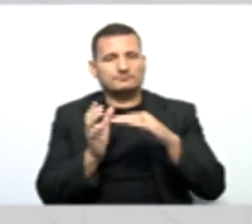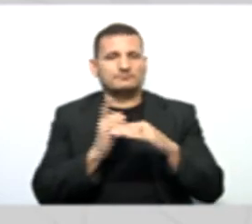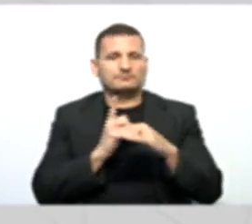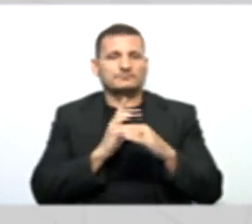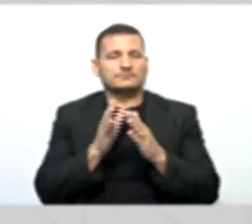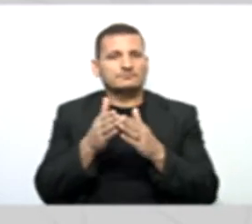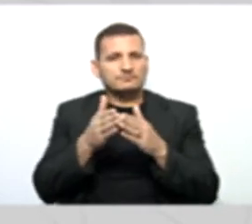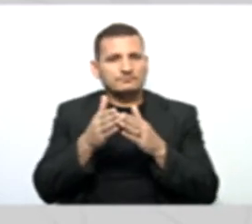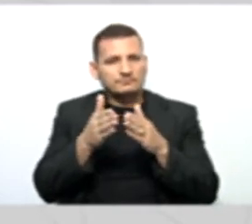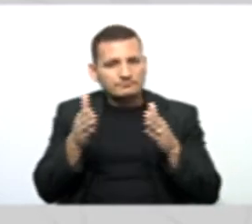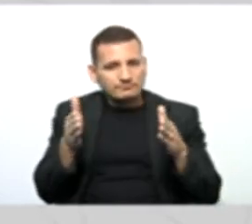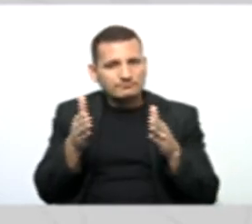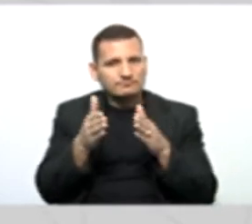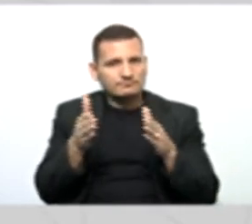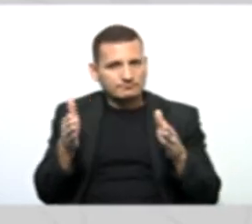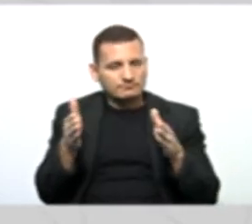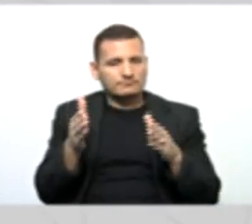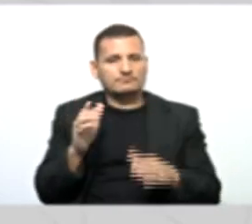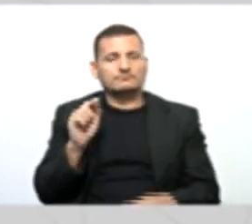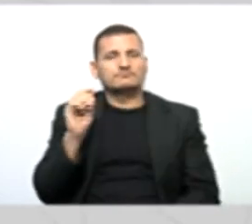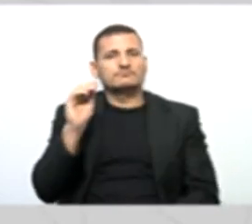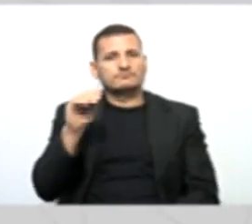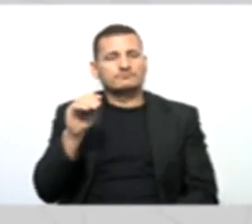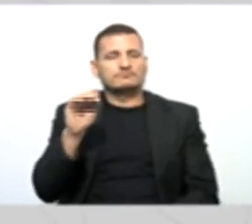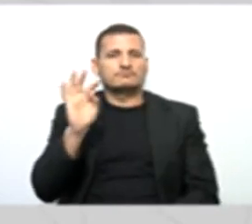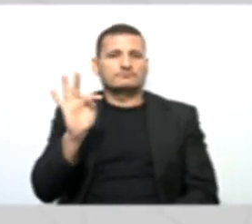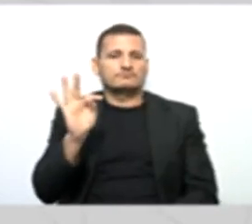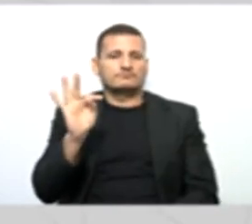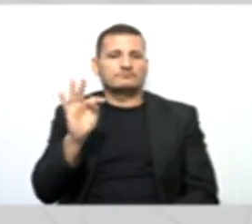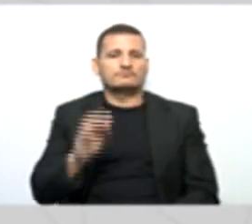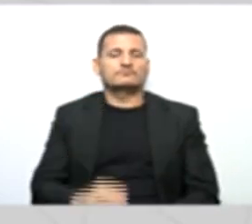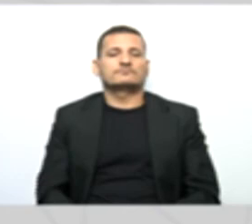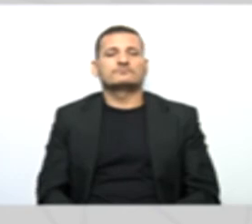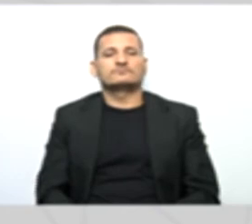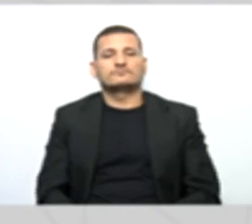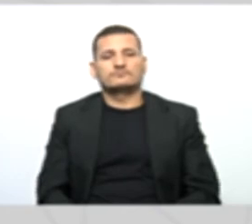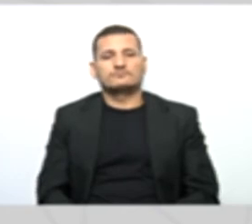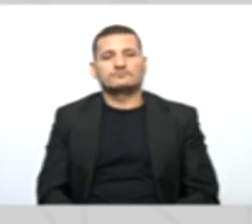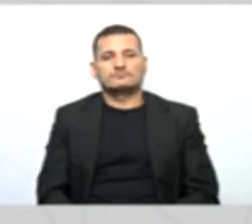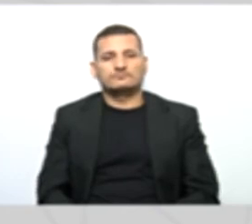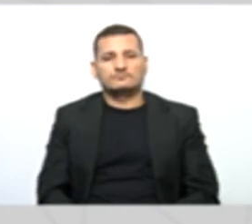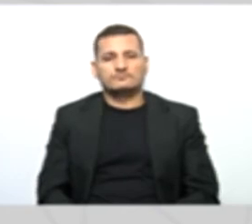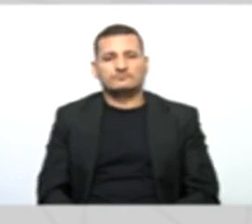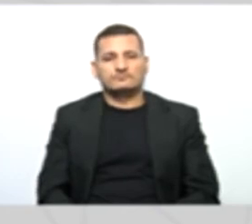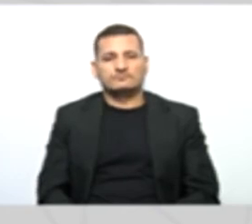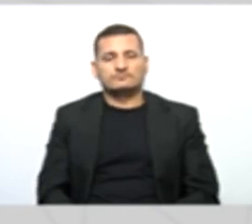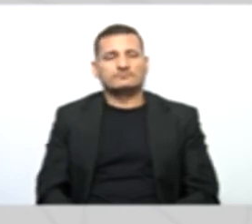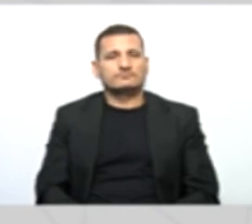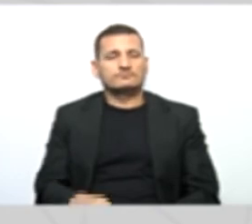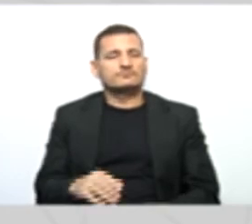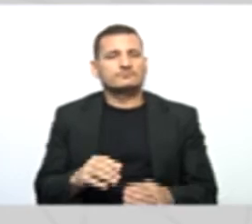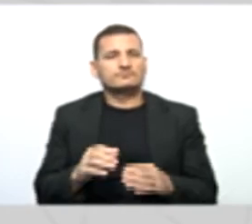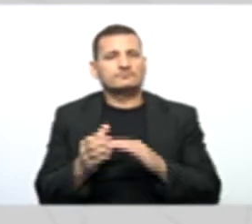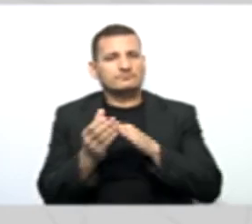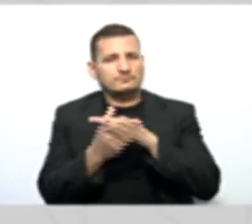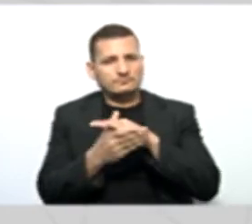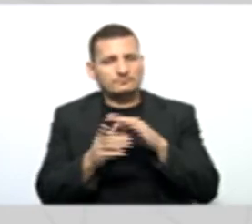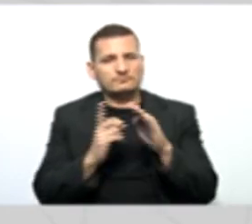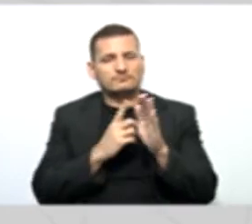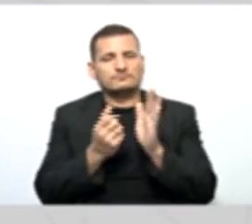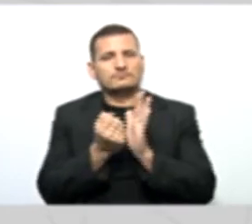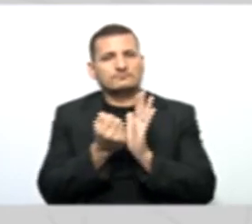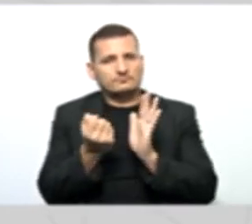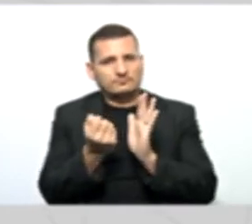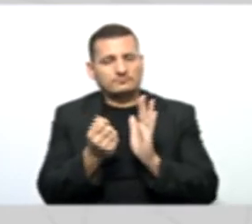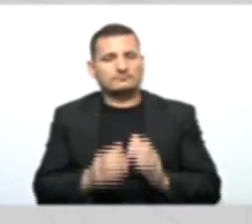sapato tem um tamanho. Então, vamos colocar aqui o parâmetro T. Todo sapato tem uma marca? Todo sapato